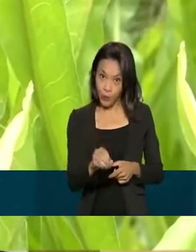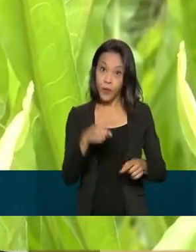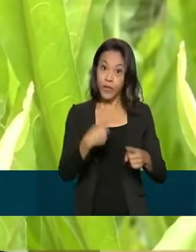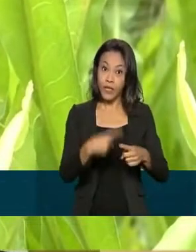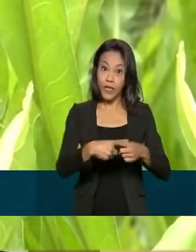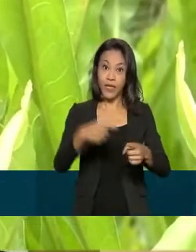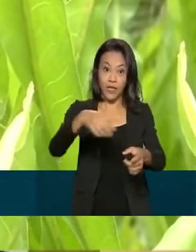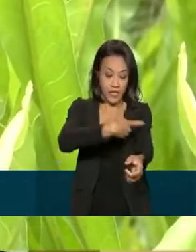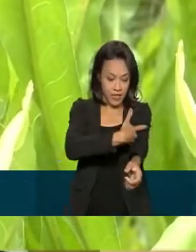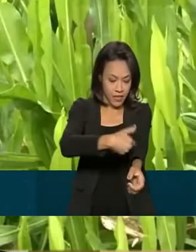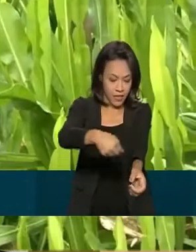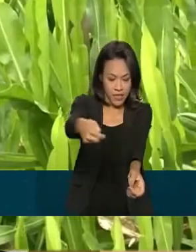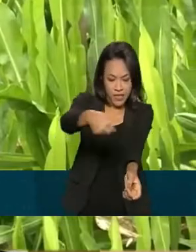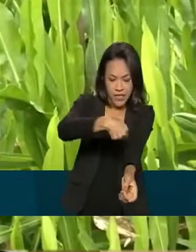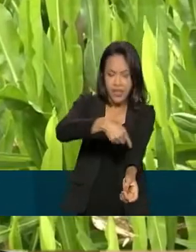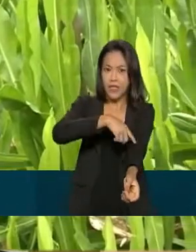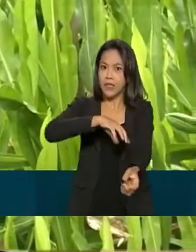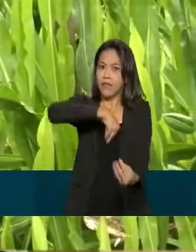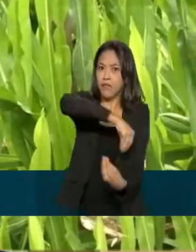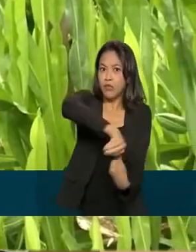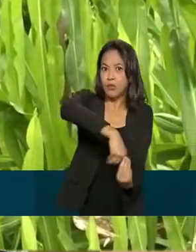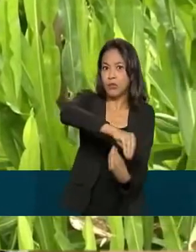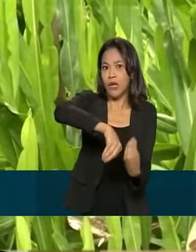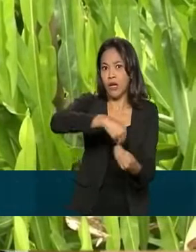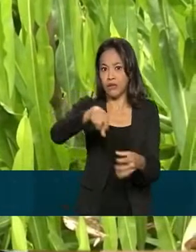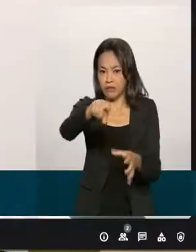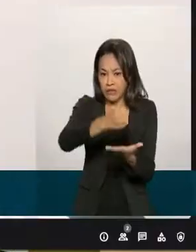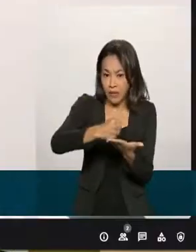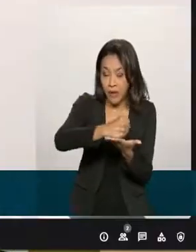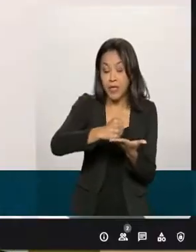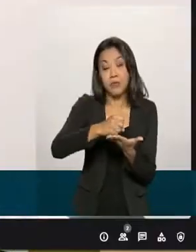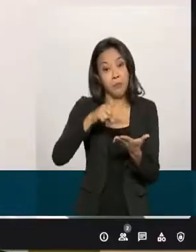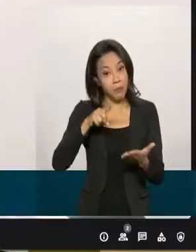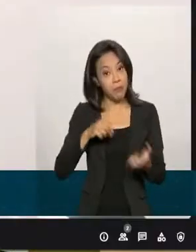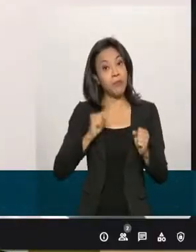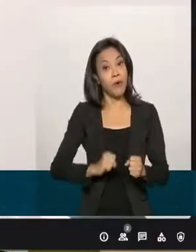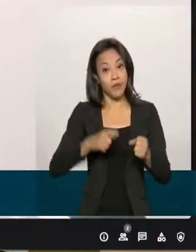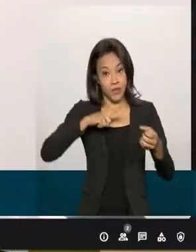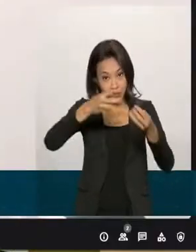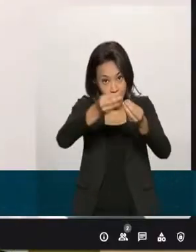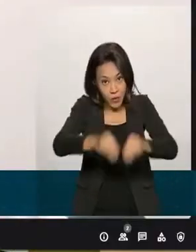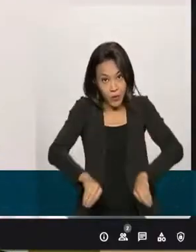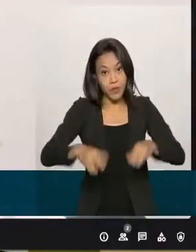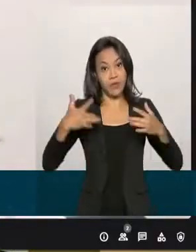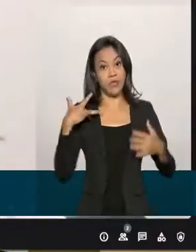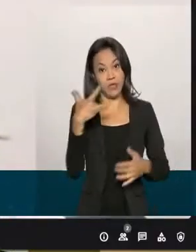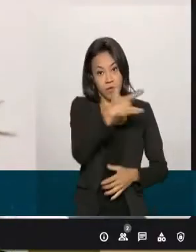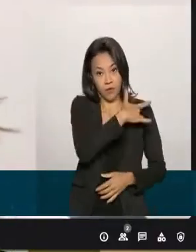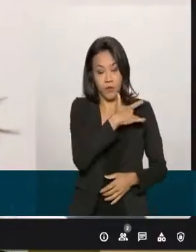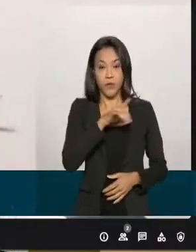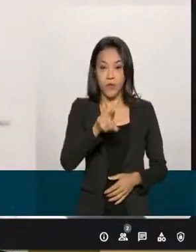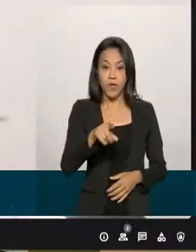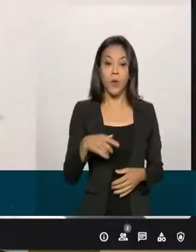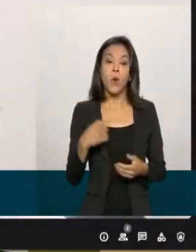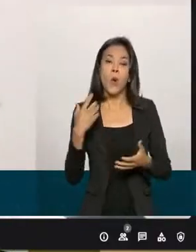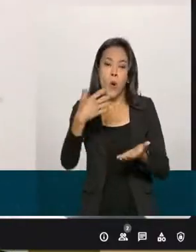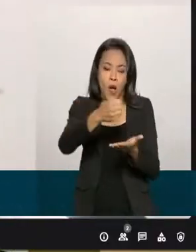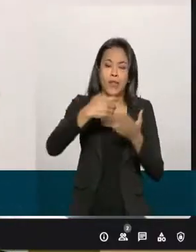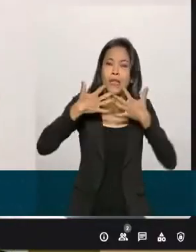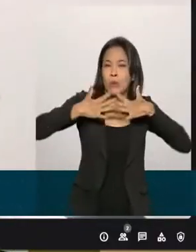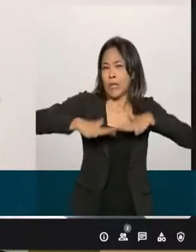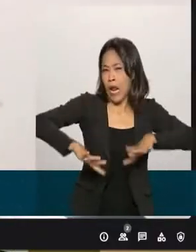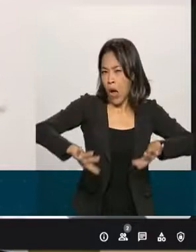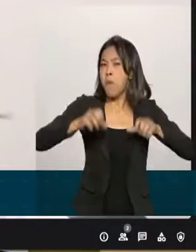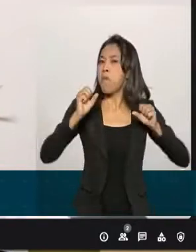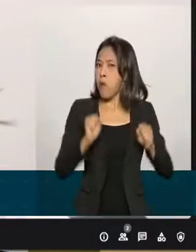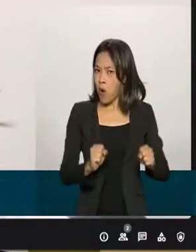propriedades terapêuticas não autorizadas como emagrecedores é algo ilegal. Isso não tem o que dizer-se.